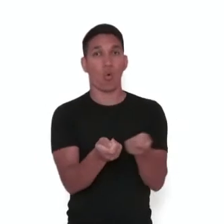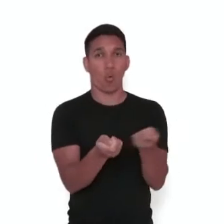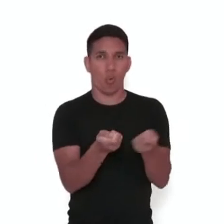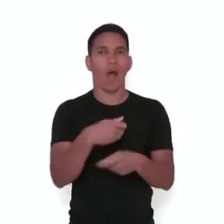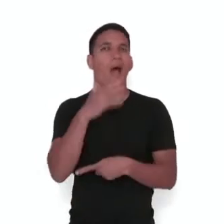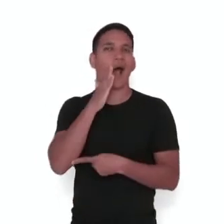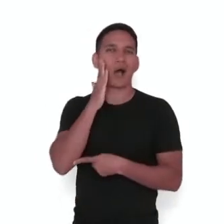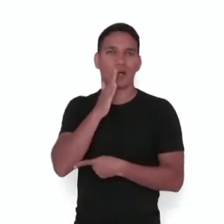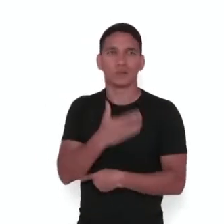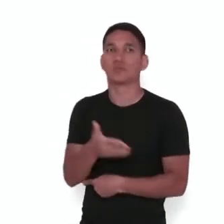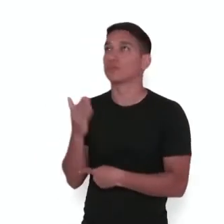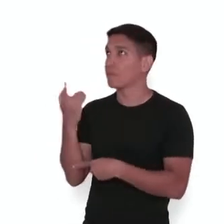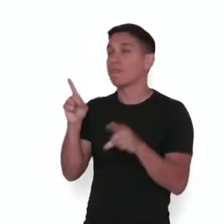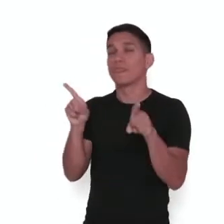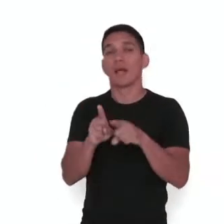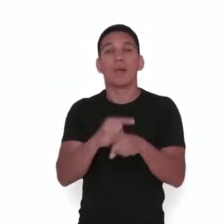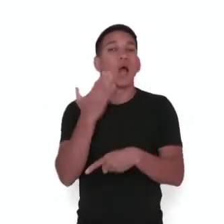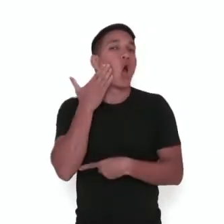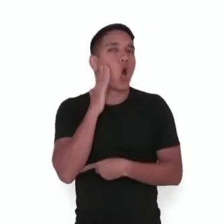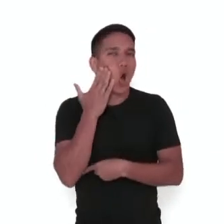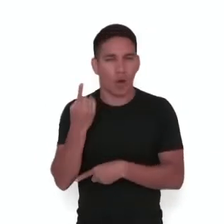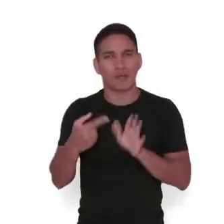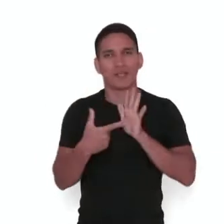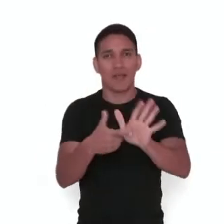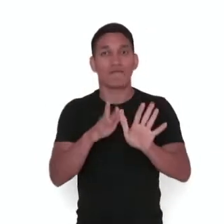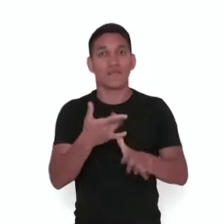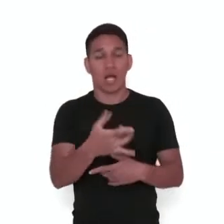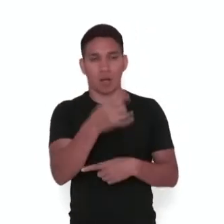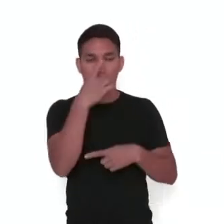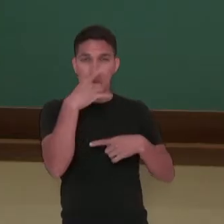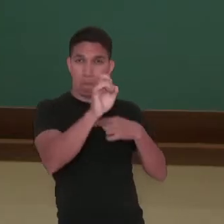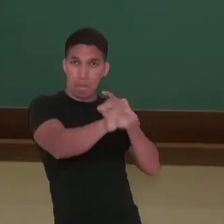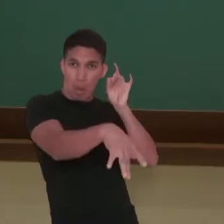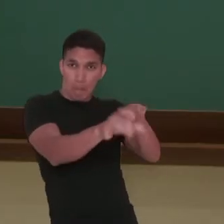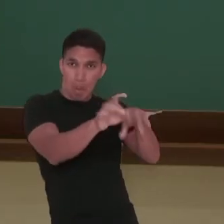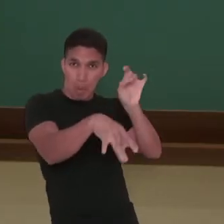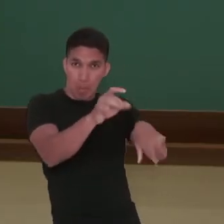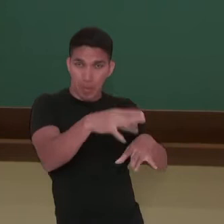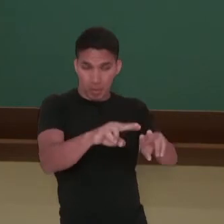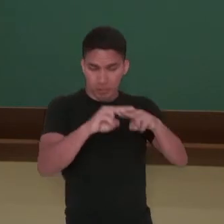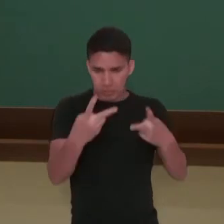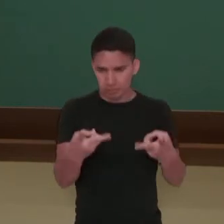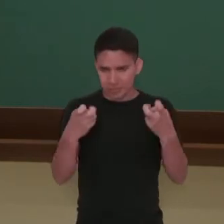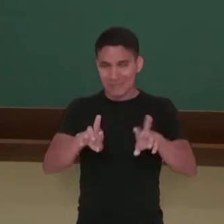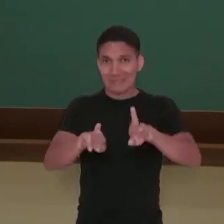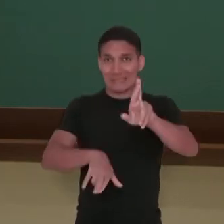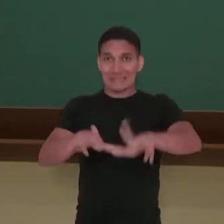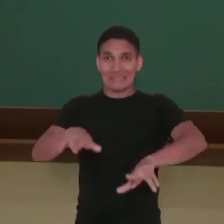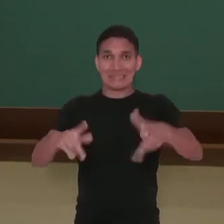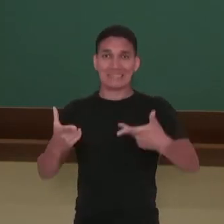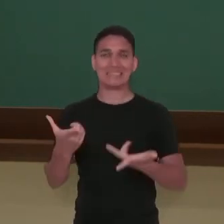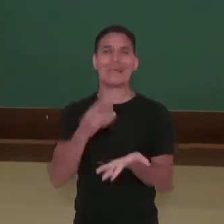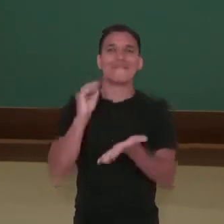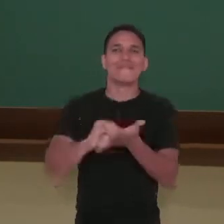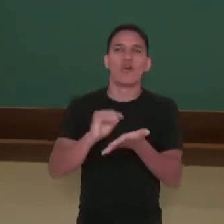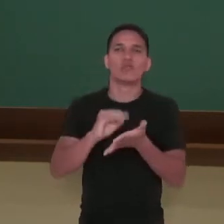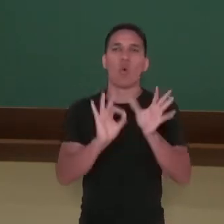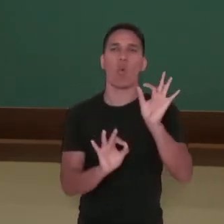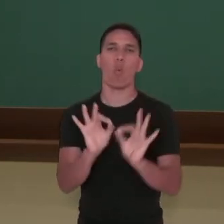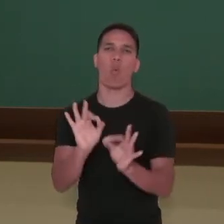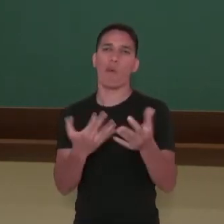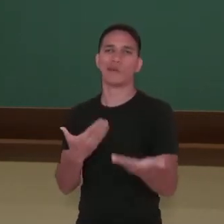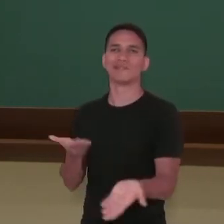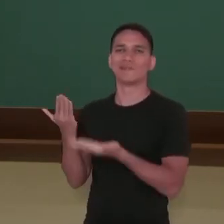azul, royal, e em rosa nós vamos ter os lixões. Então a gente percebe nitidamente uma falta de